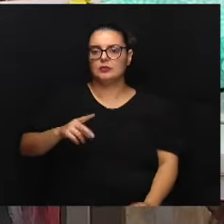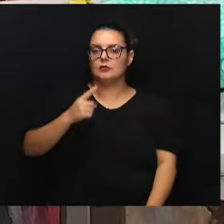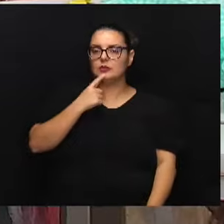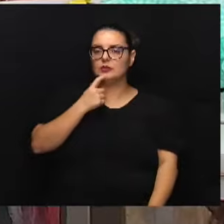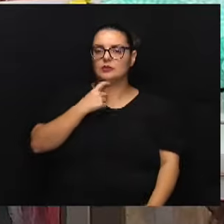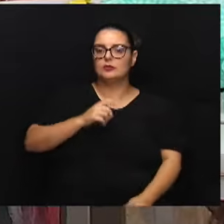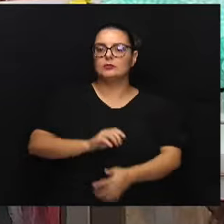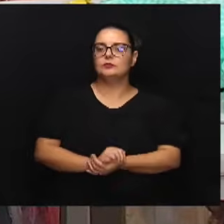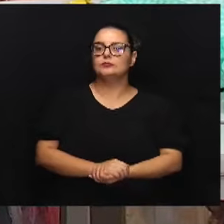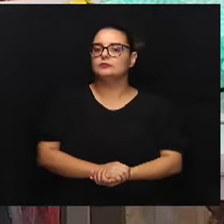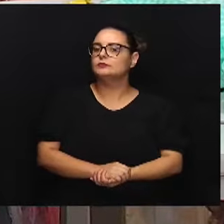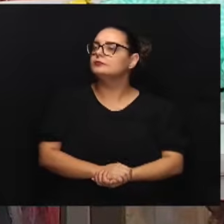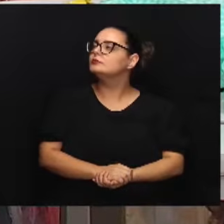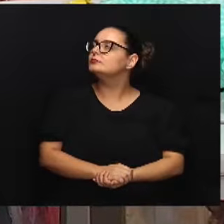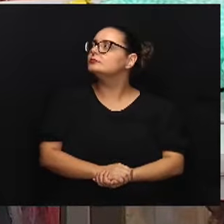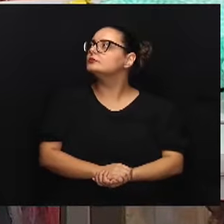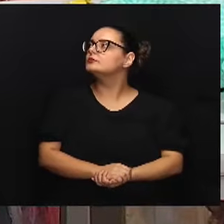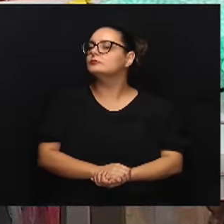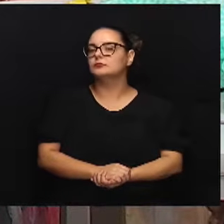certo?